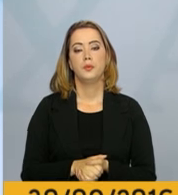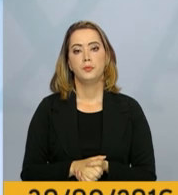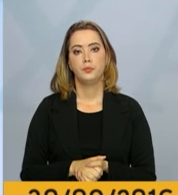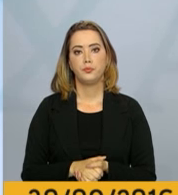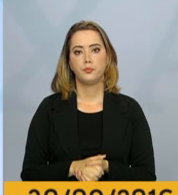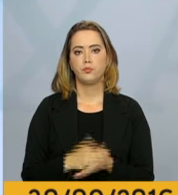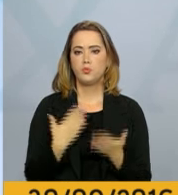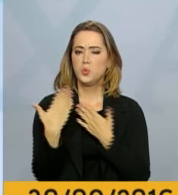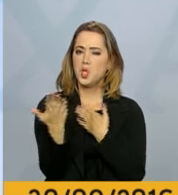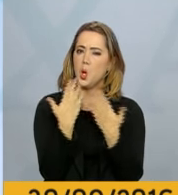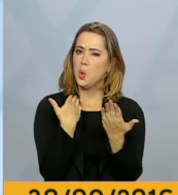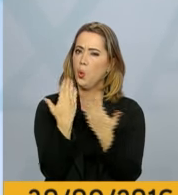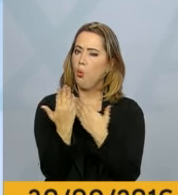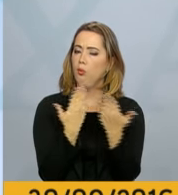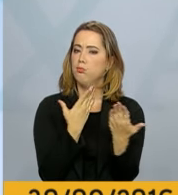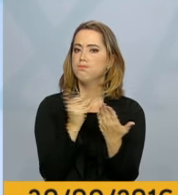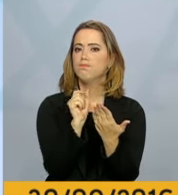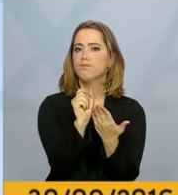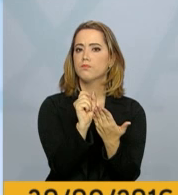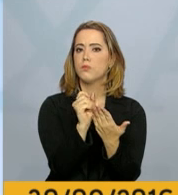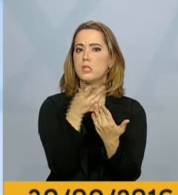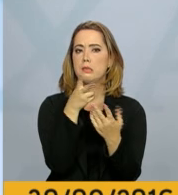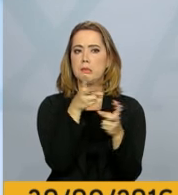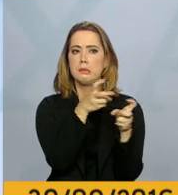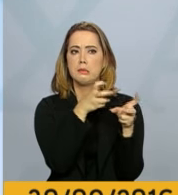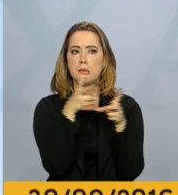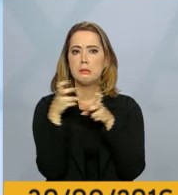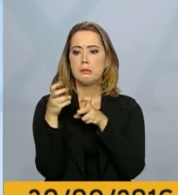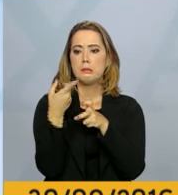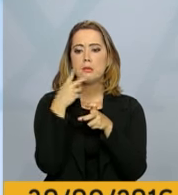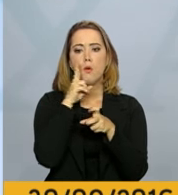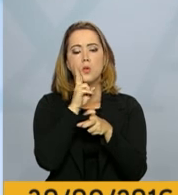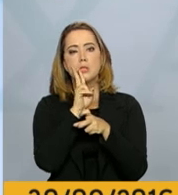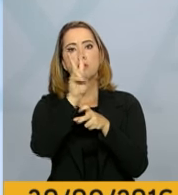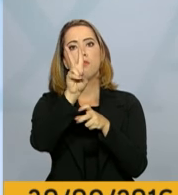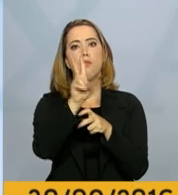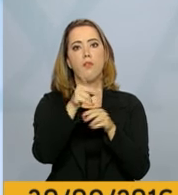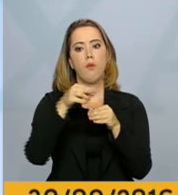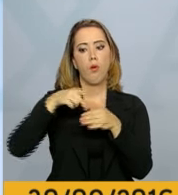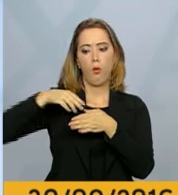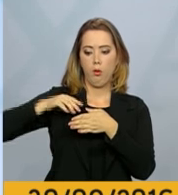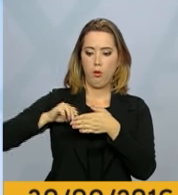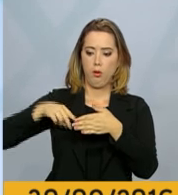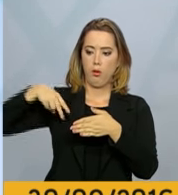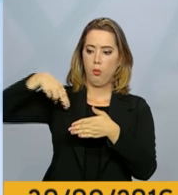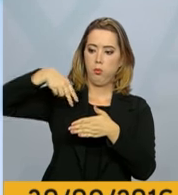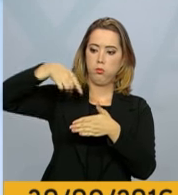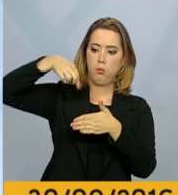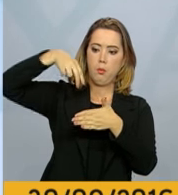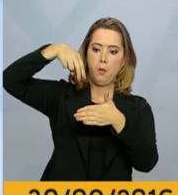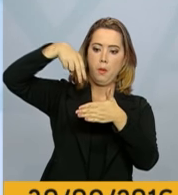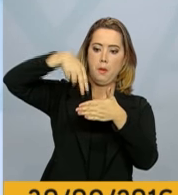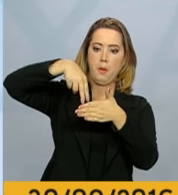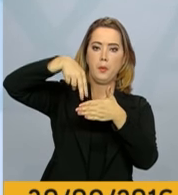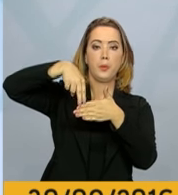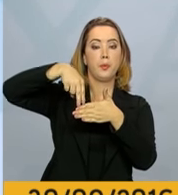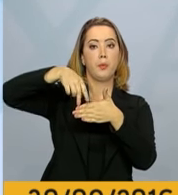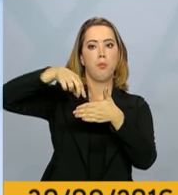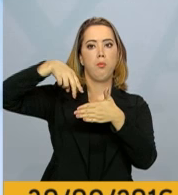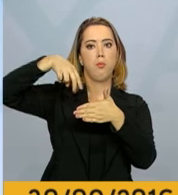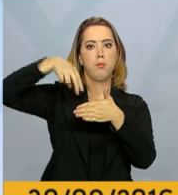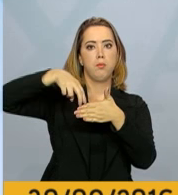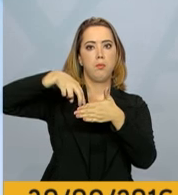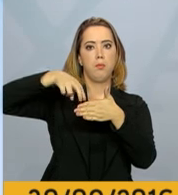É como se, vislumbrando o abismo no horizonte, tivessem posto os dois pés